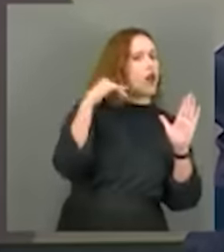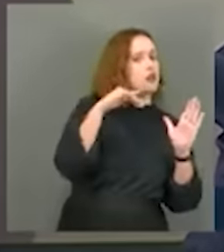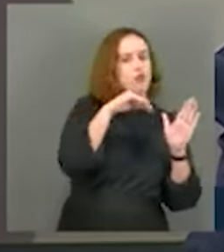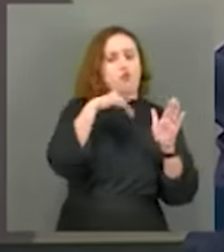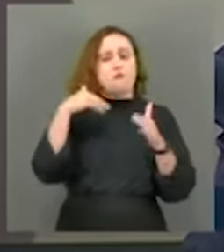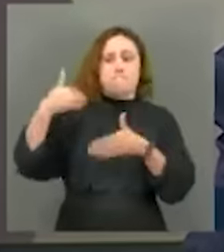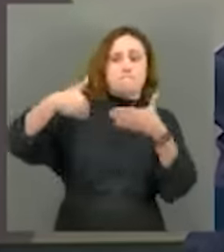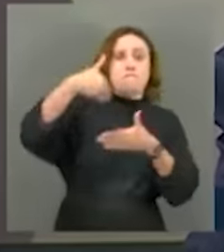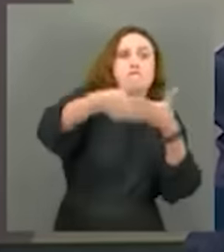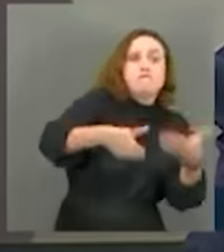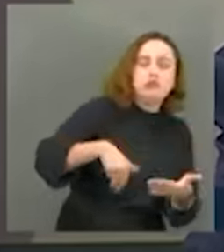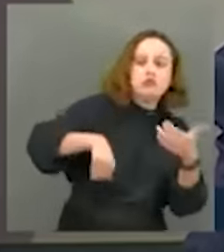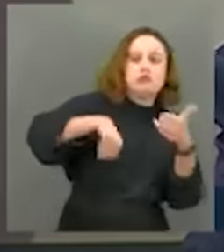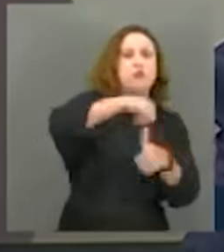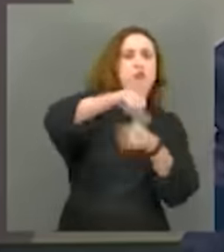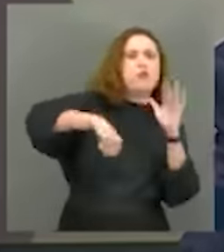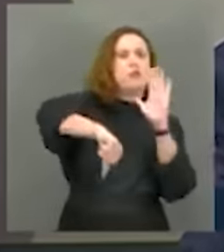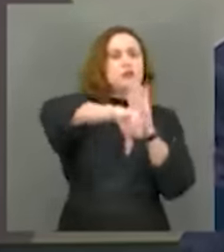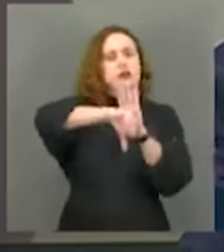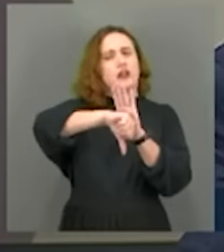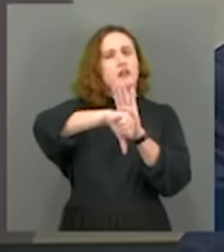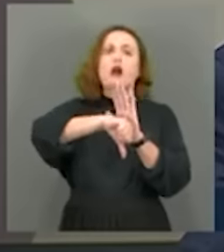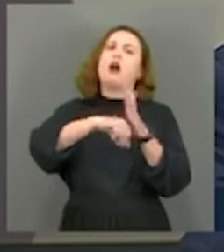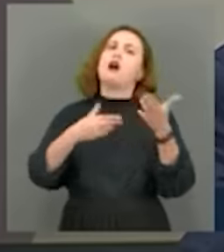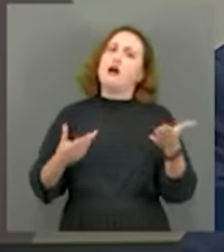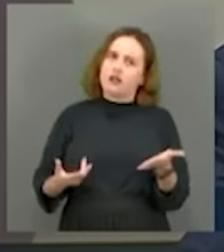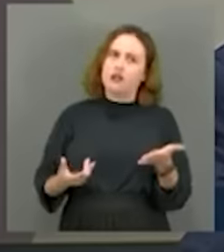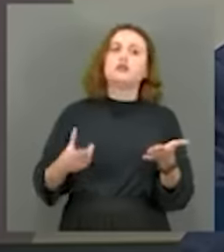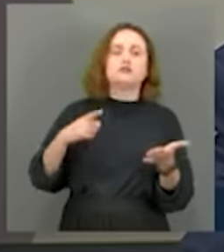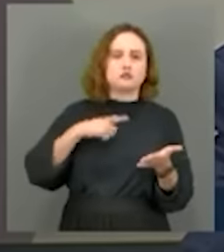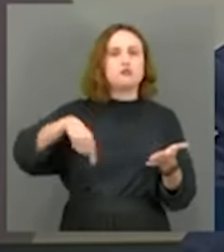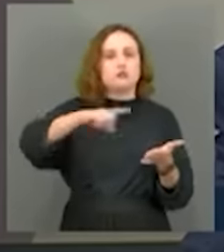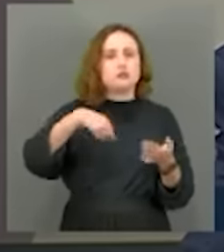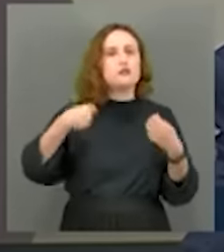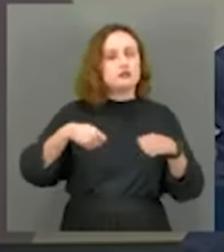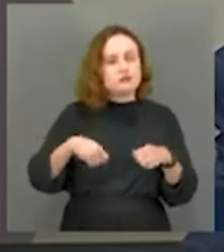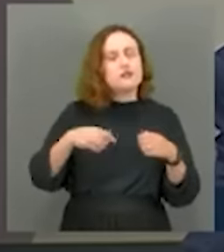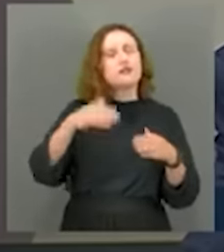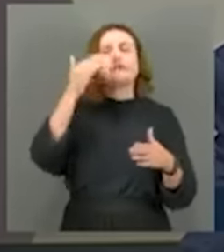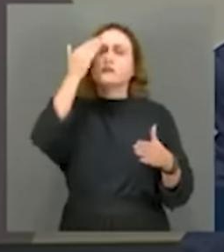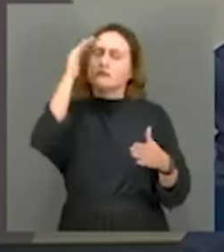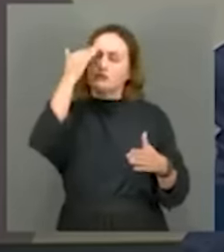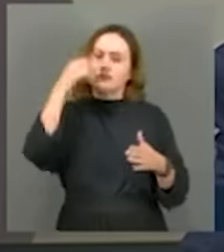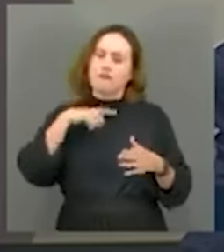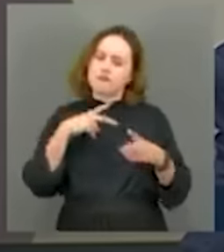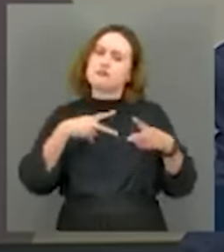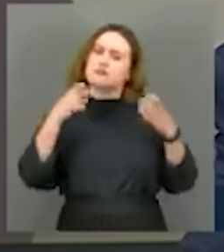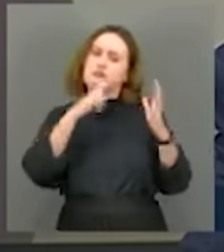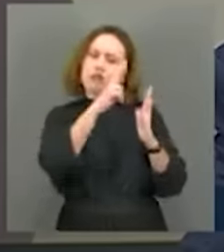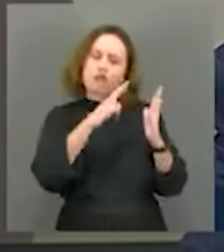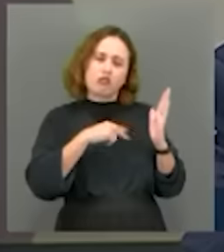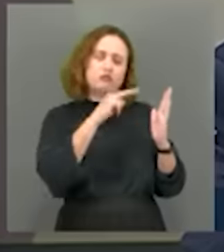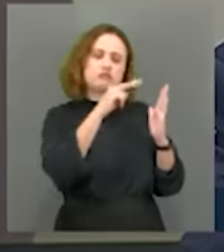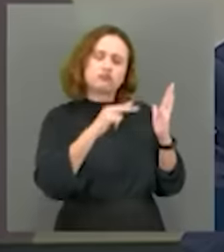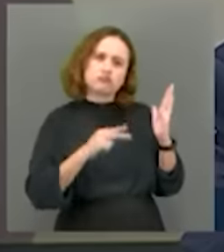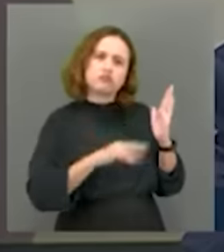da velocidade da transformação da sociedade e eu ao ser relator do tema entendi bem essa percepção você se